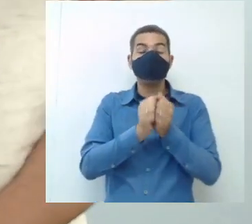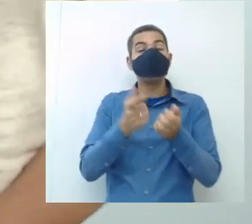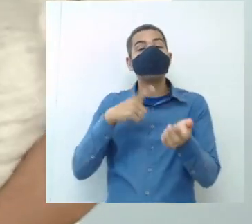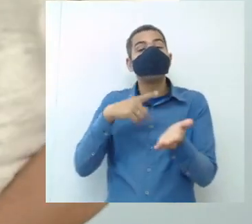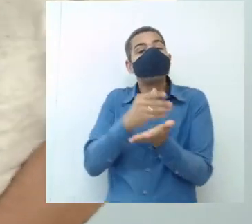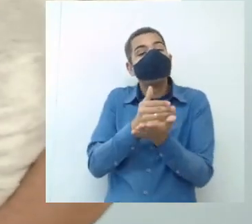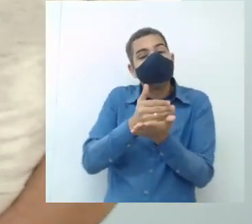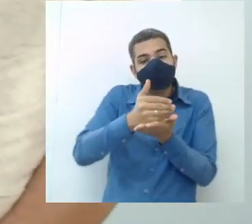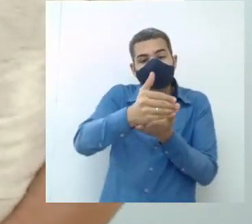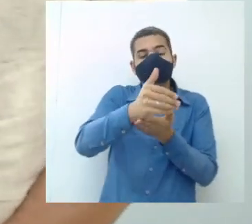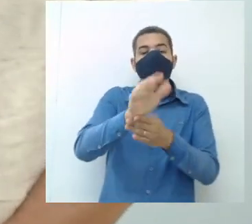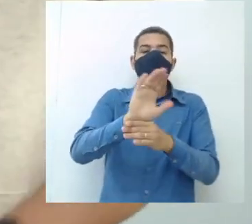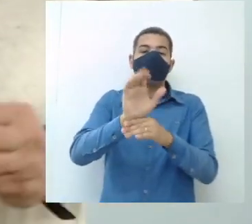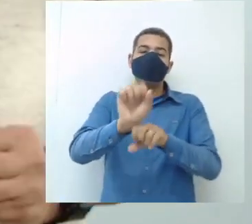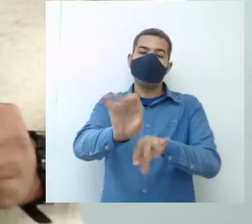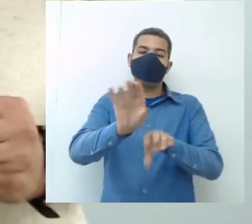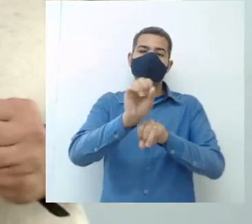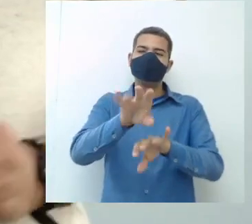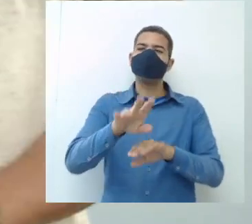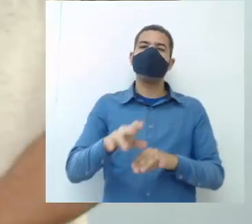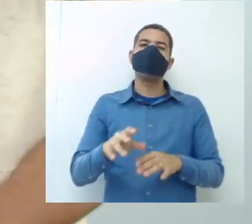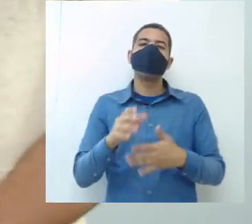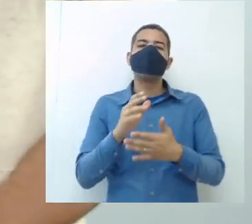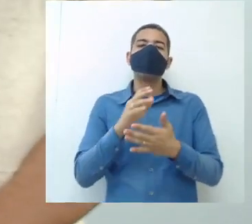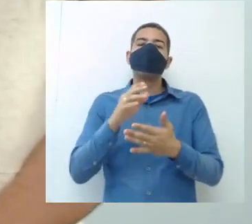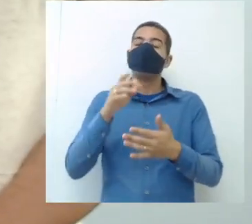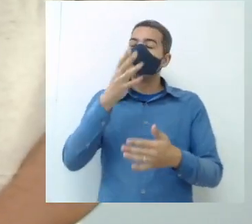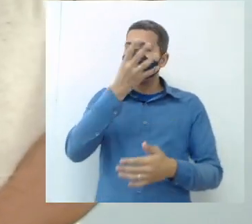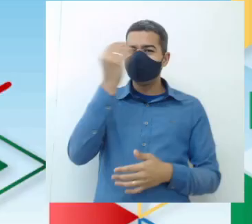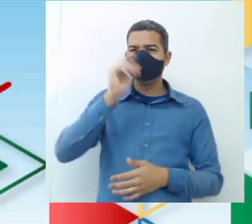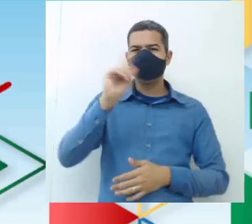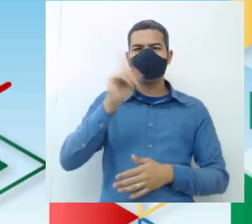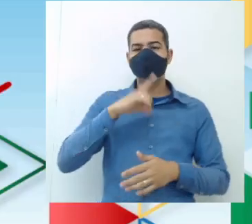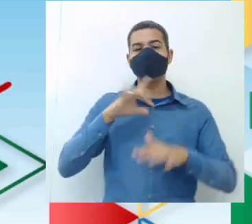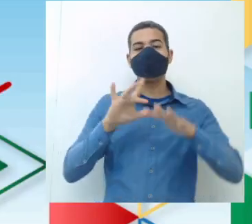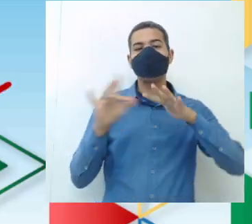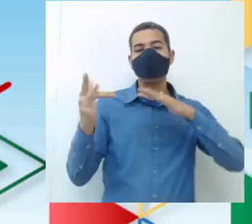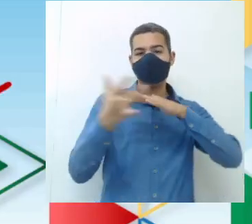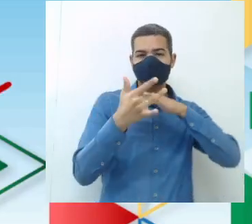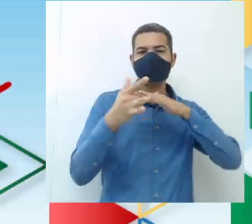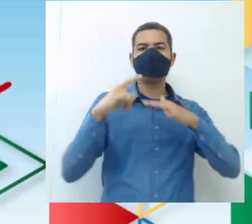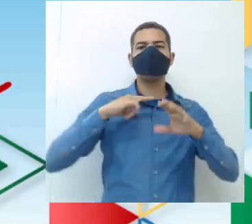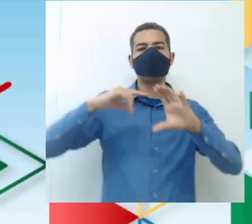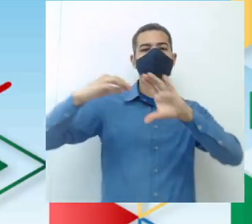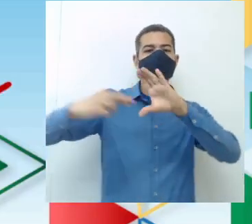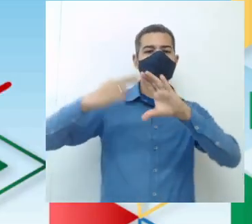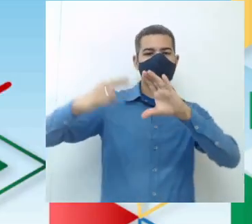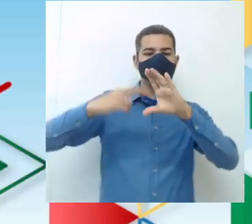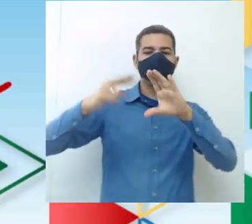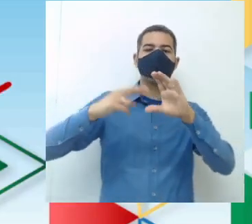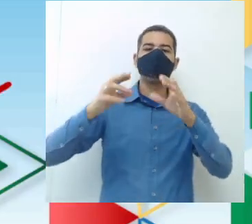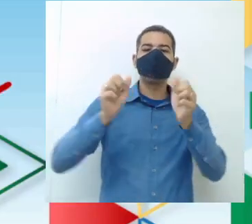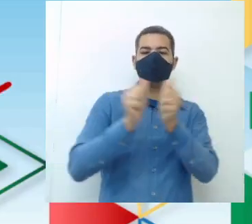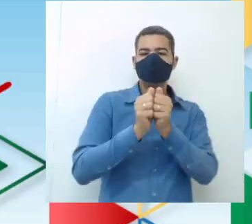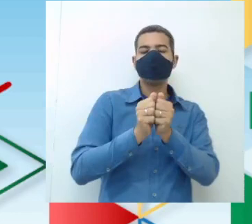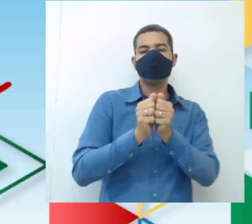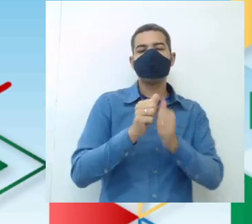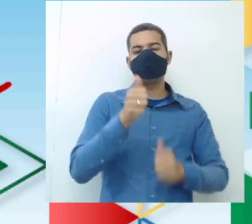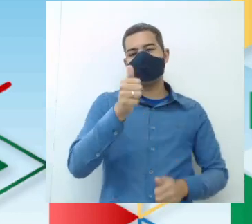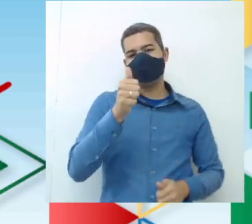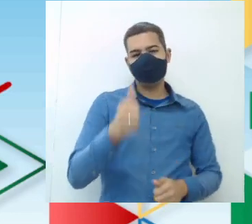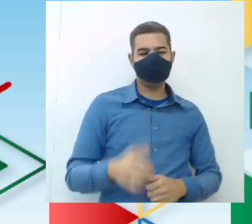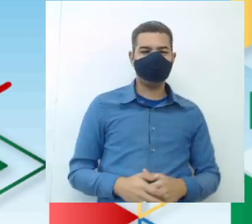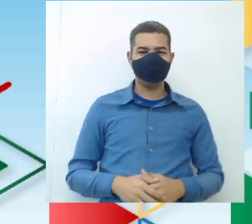começar a nossa videoaula de hoje. Não esquece de se inscrever aí nas redes sociais, Instagram, Robertão da Transmissão, tudo junto sem acento, tá